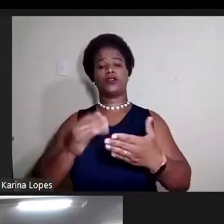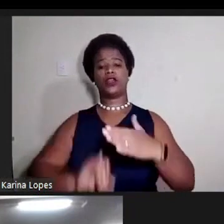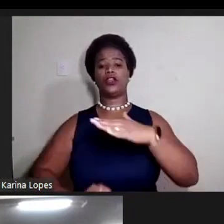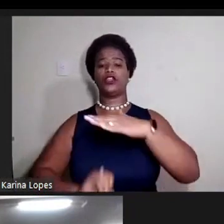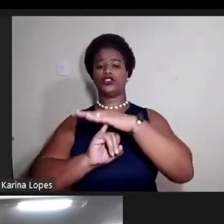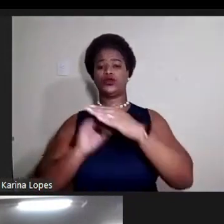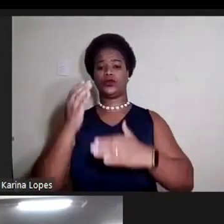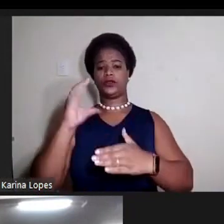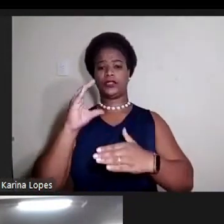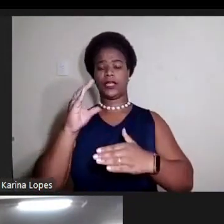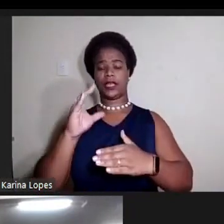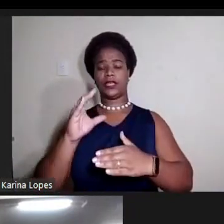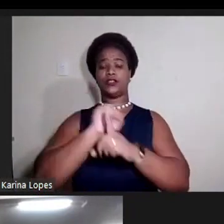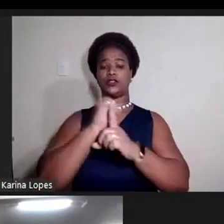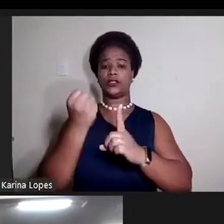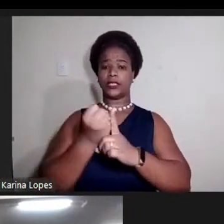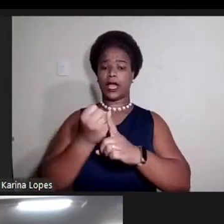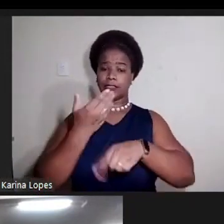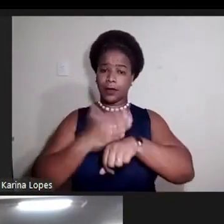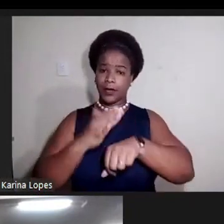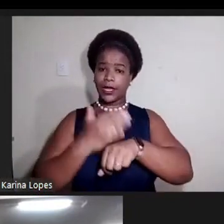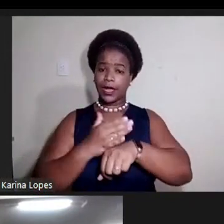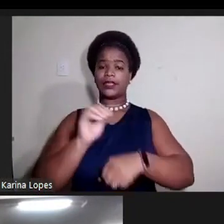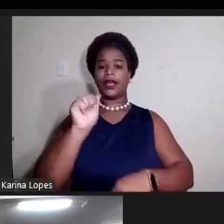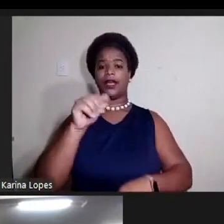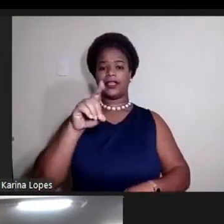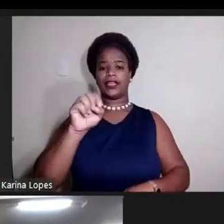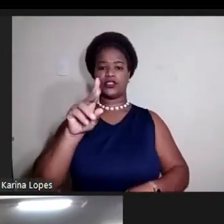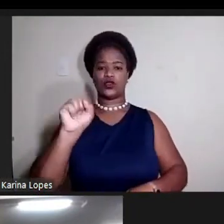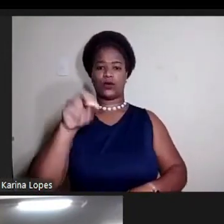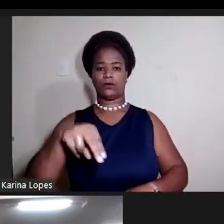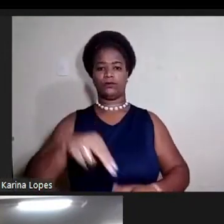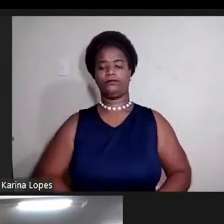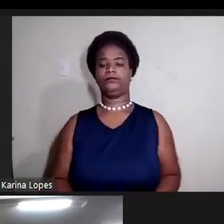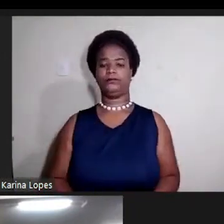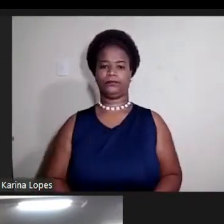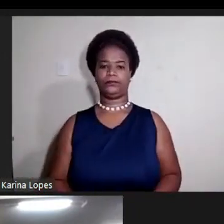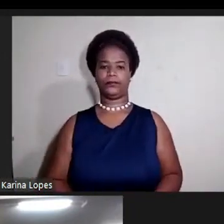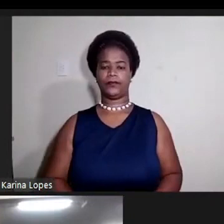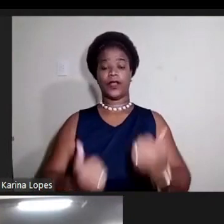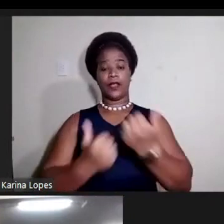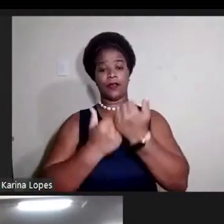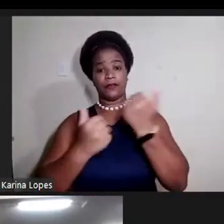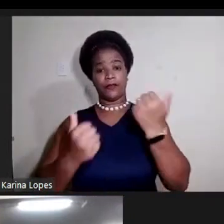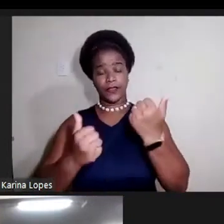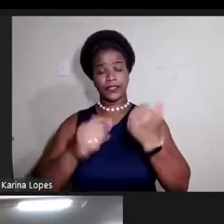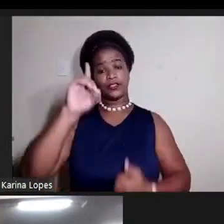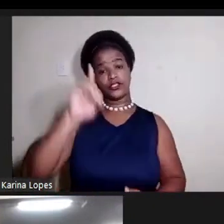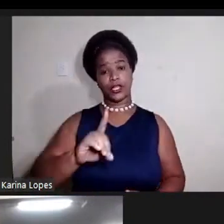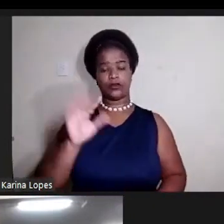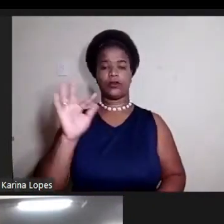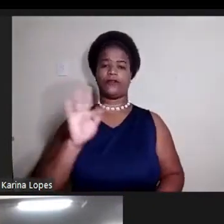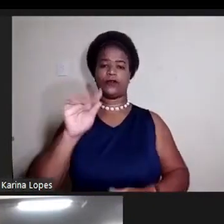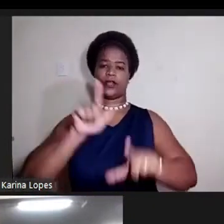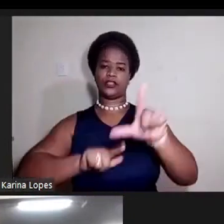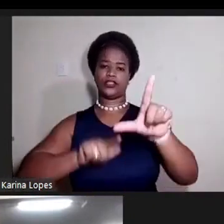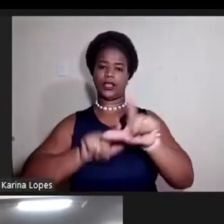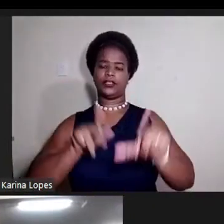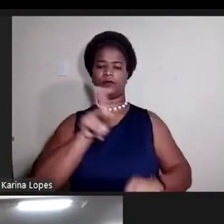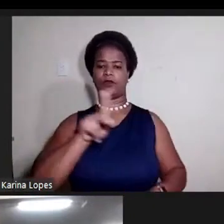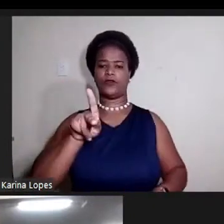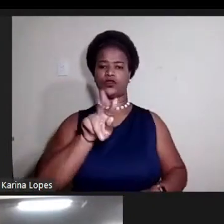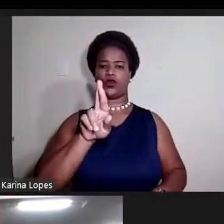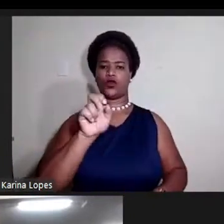GV, Anderson de Oliveira Reis, vice-diretor da Faculdade de Letras, professor Rogério de Souza Sérgio